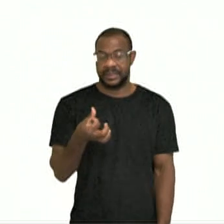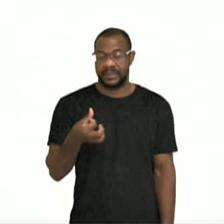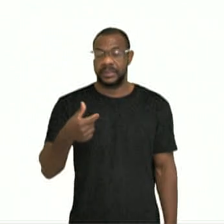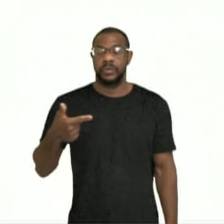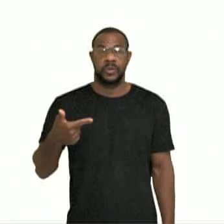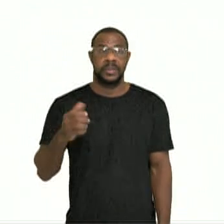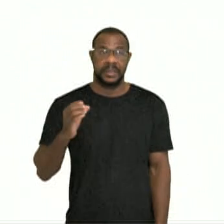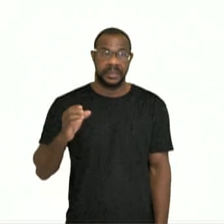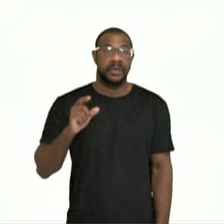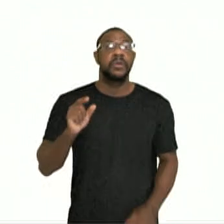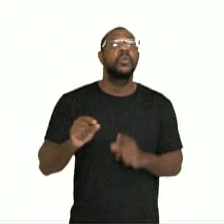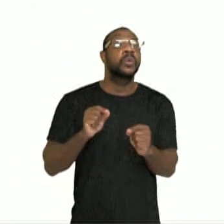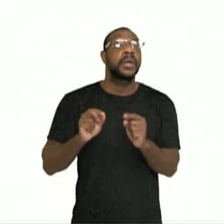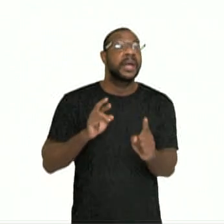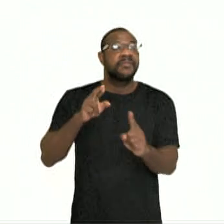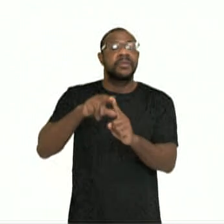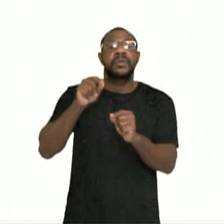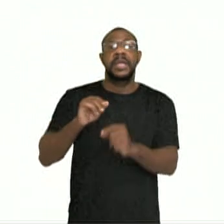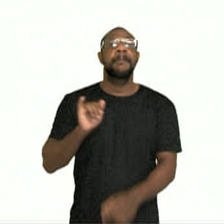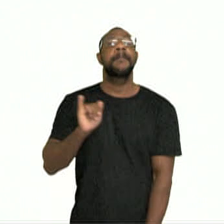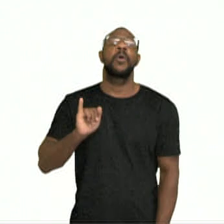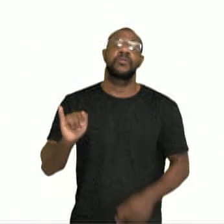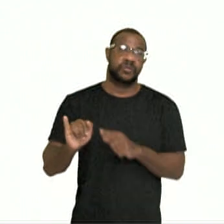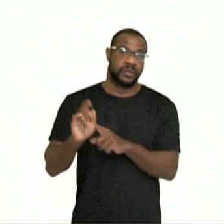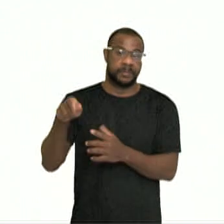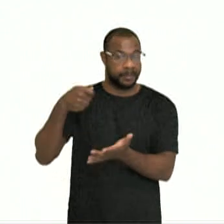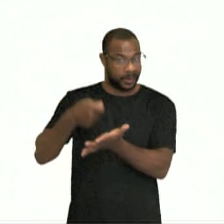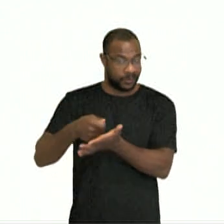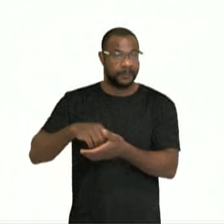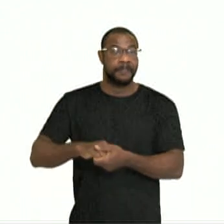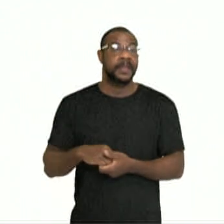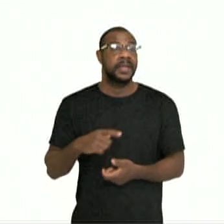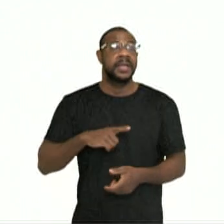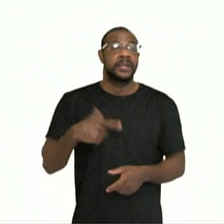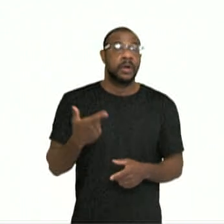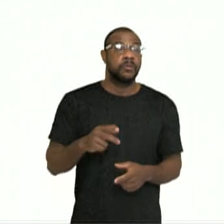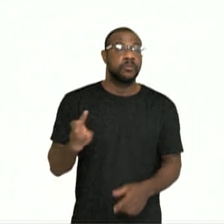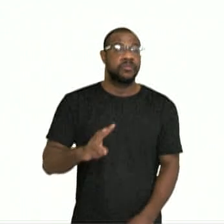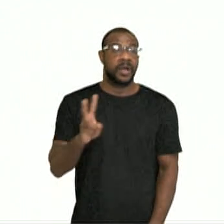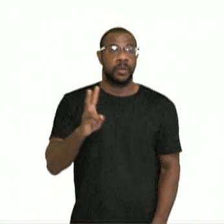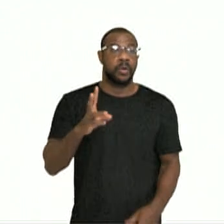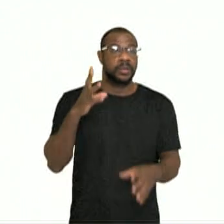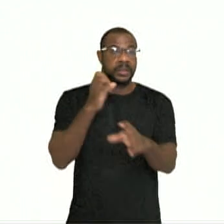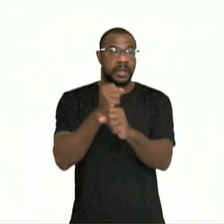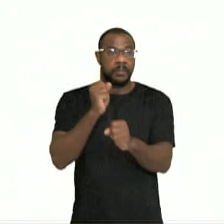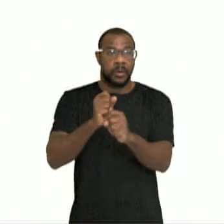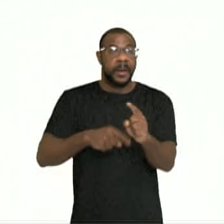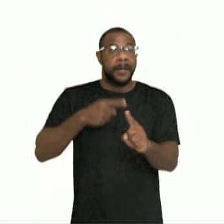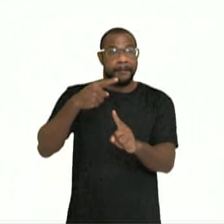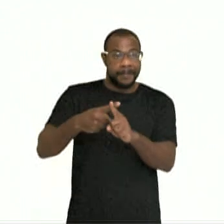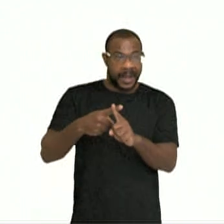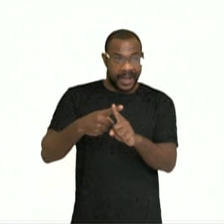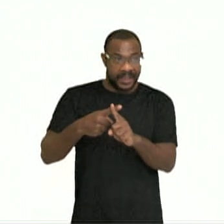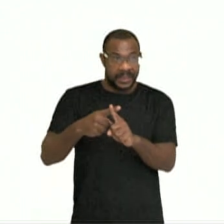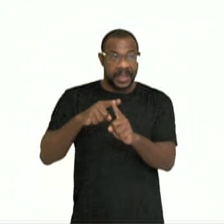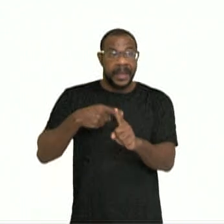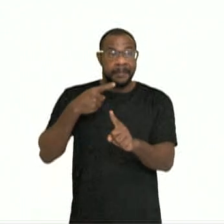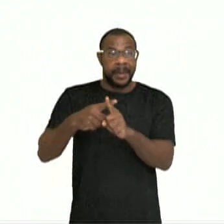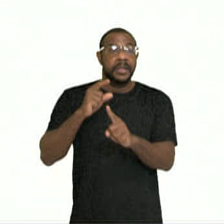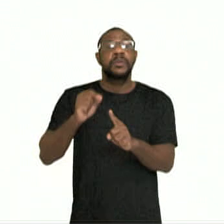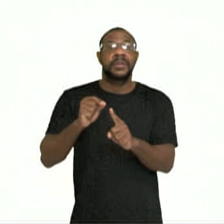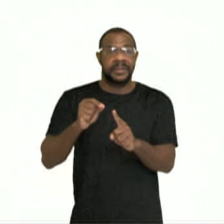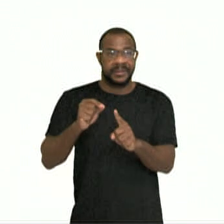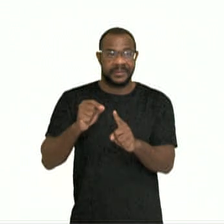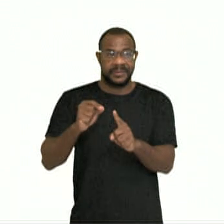16,62 referente a imposto de renda. Logo, o valor investido somado ao rendimento total líquido deu de R$